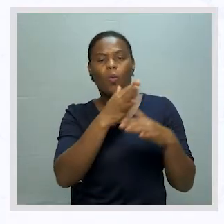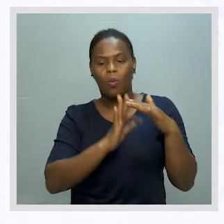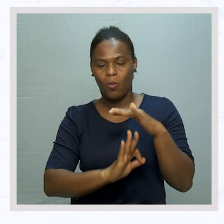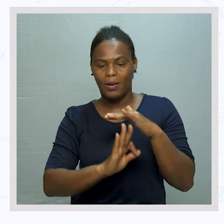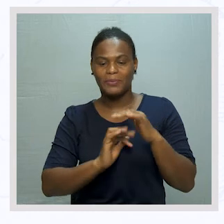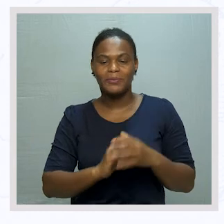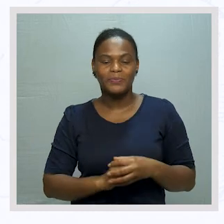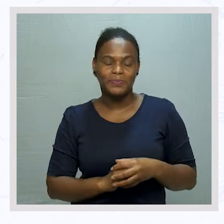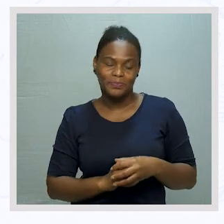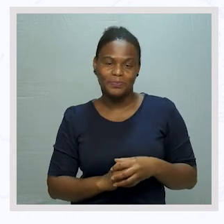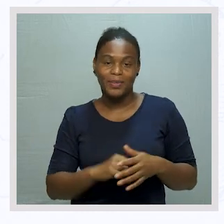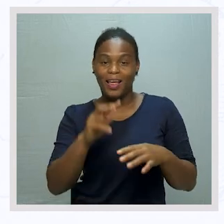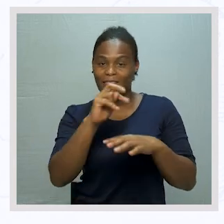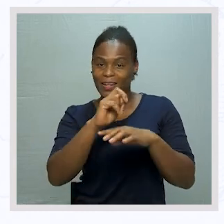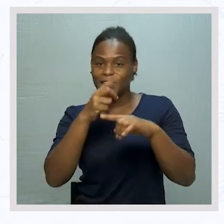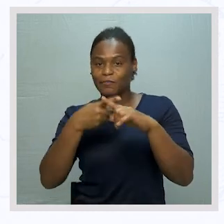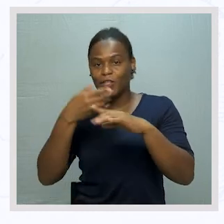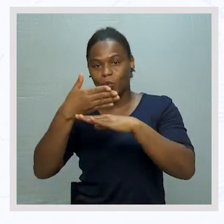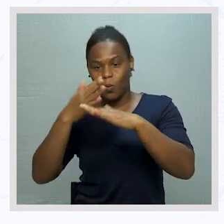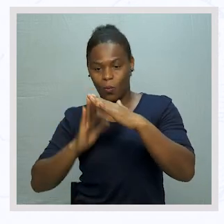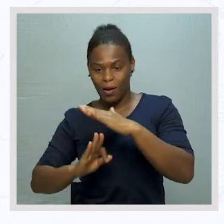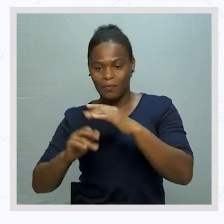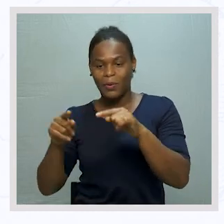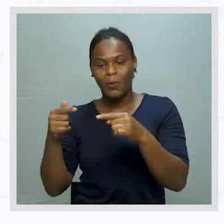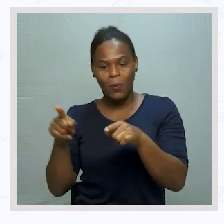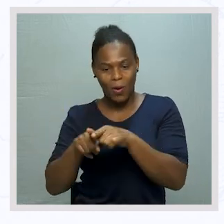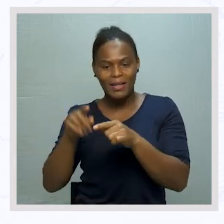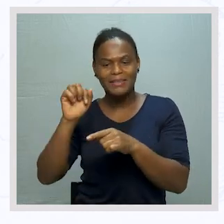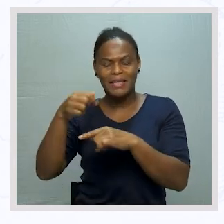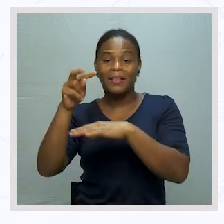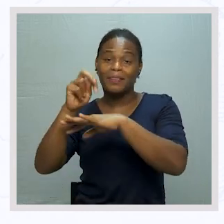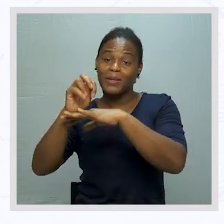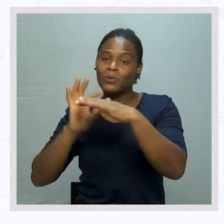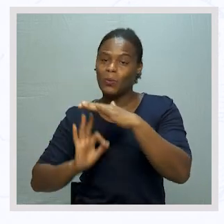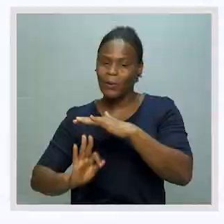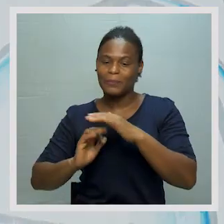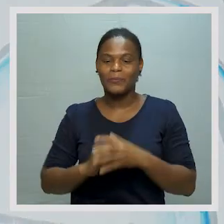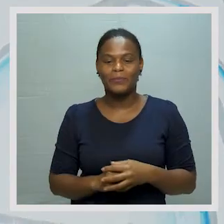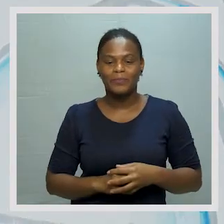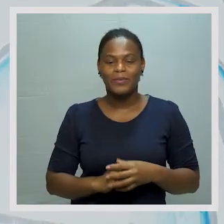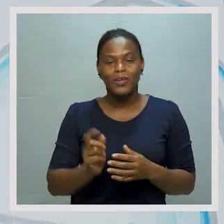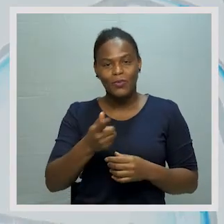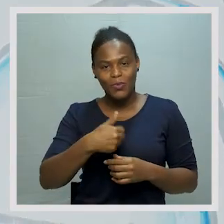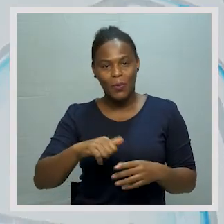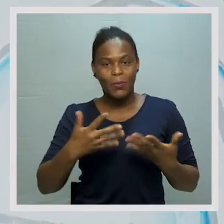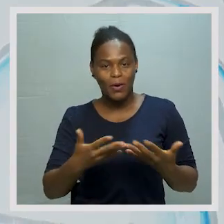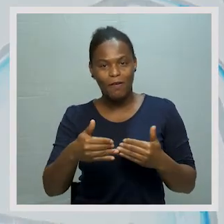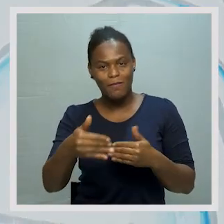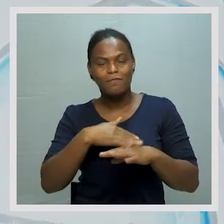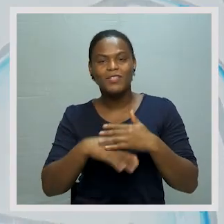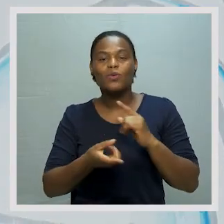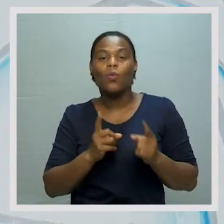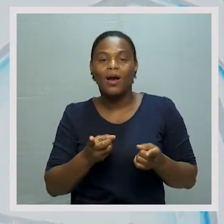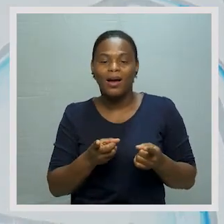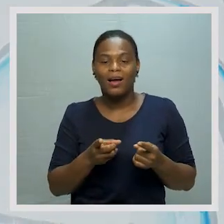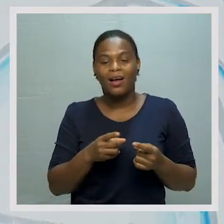1/4. Então, 3 vezes 1/4 igual a isso, 3/4. Então, o que é que vamos fazer? Nós